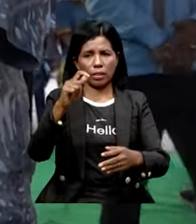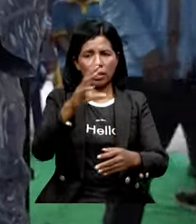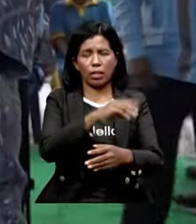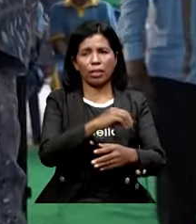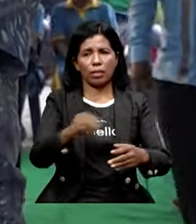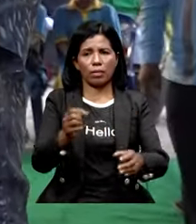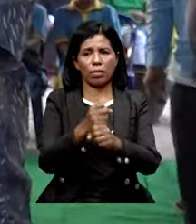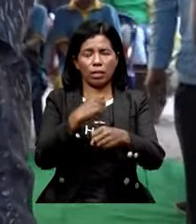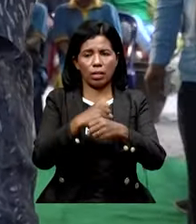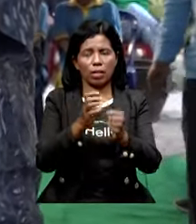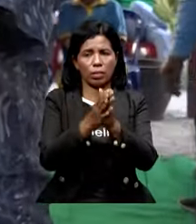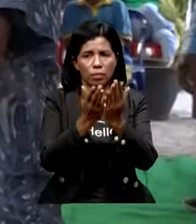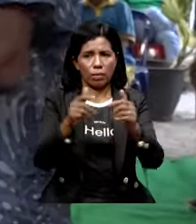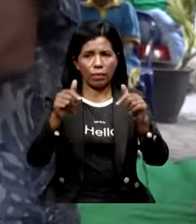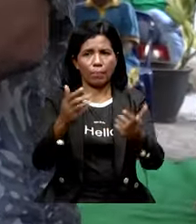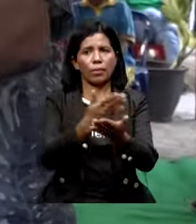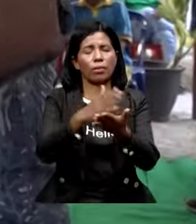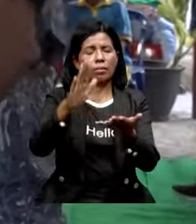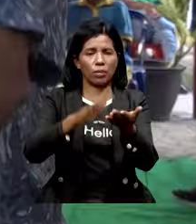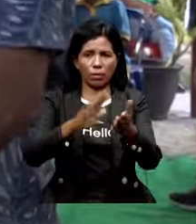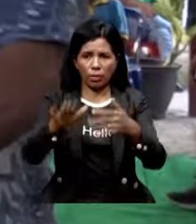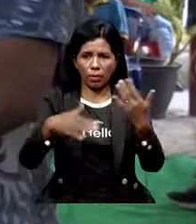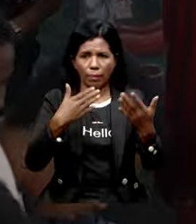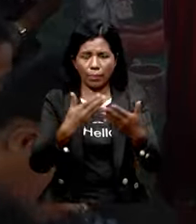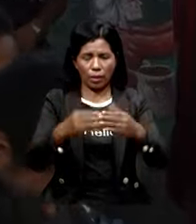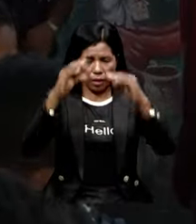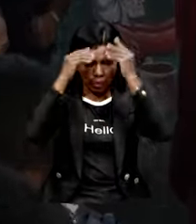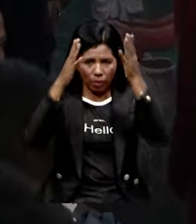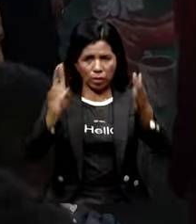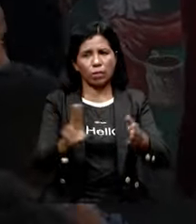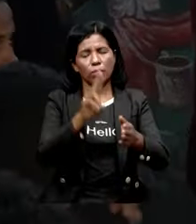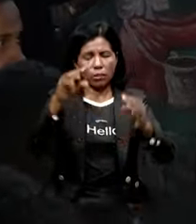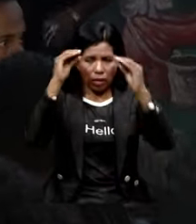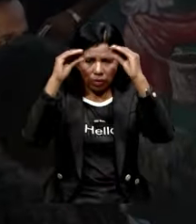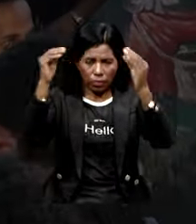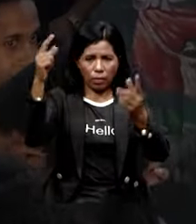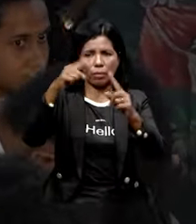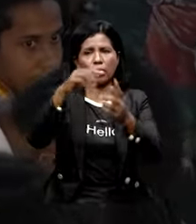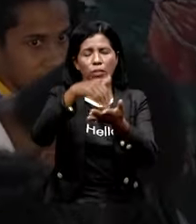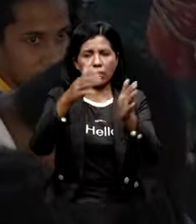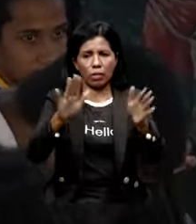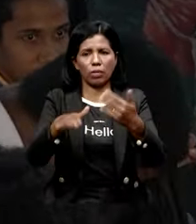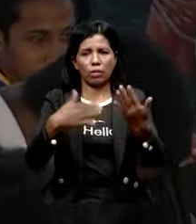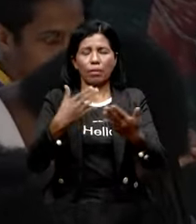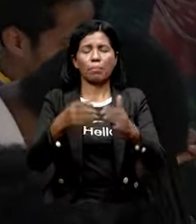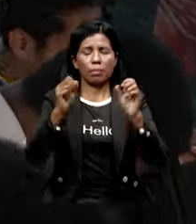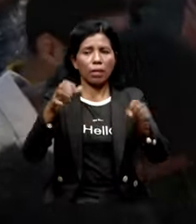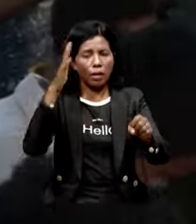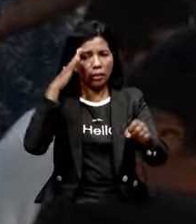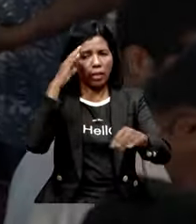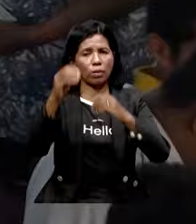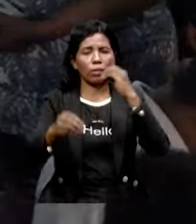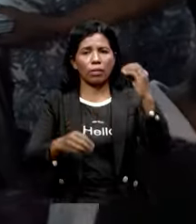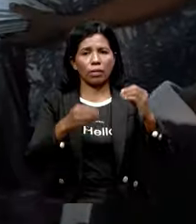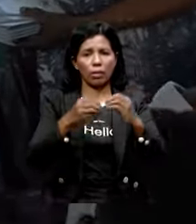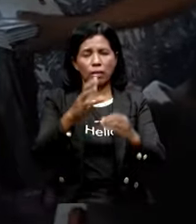tama produz um livro ne onde faz a escola Sira a tu professor usa o dianorim ba estudante Sira no estudante Sira bele atene com a